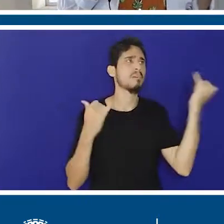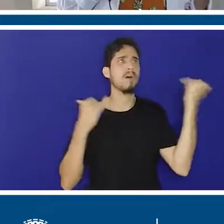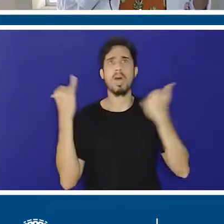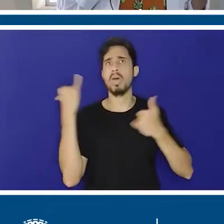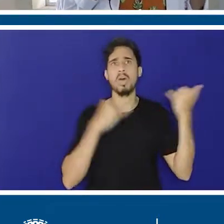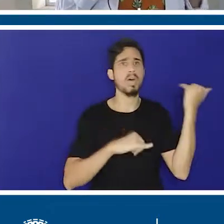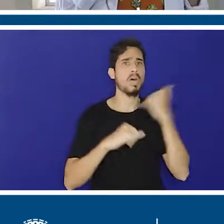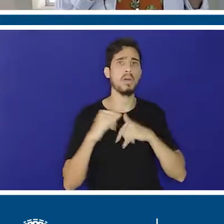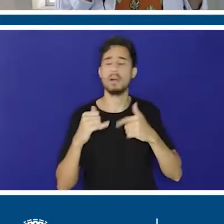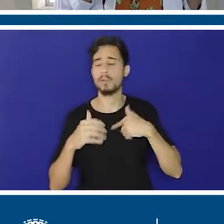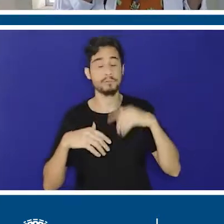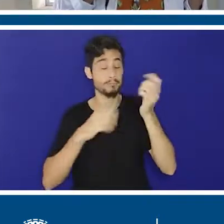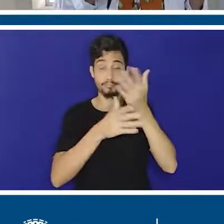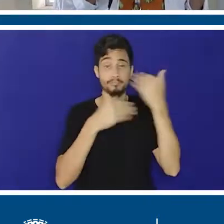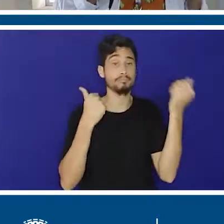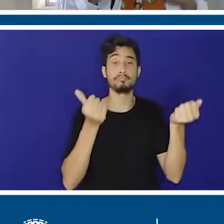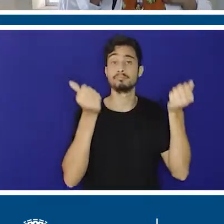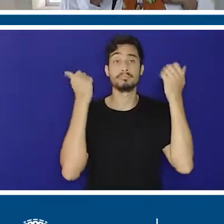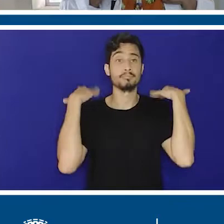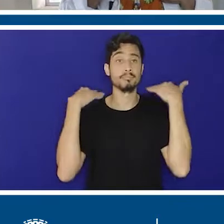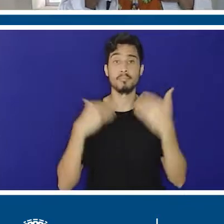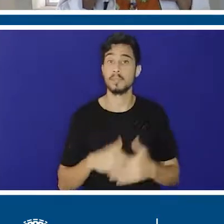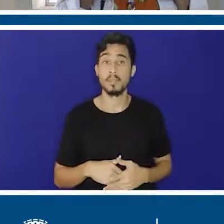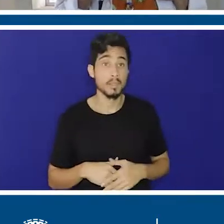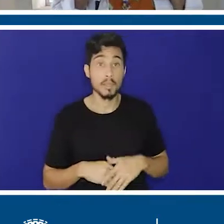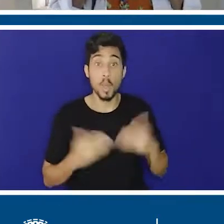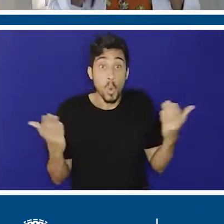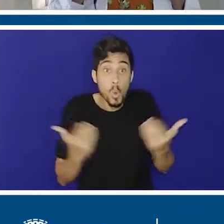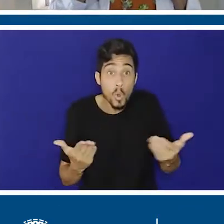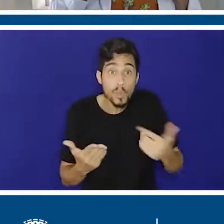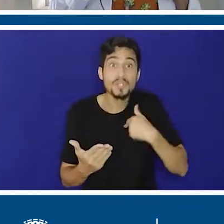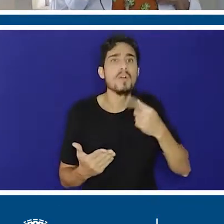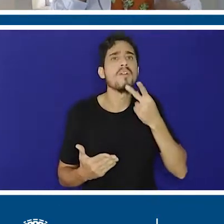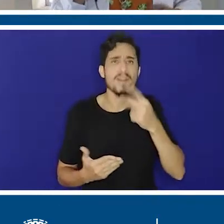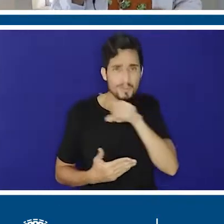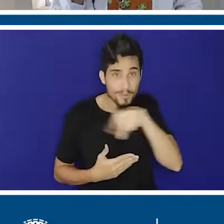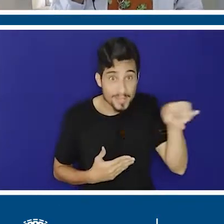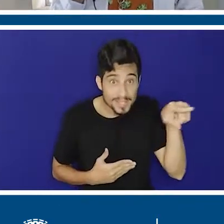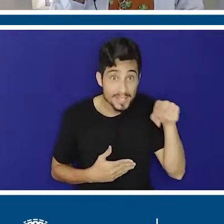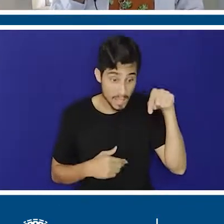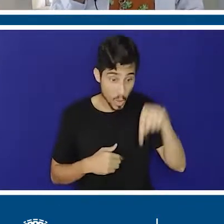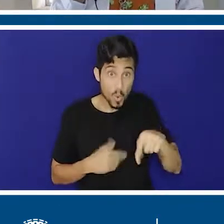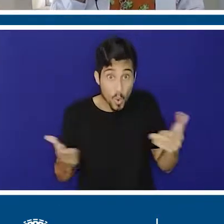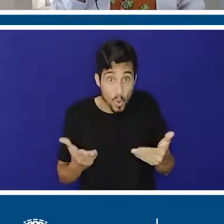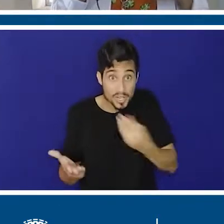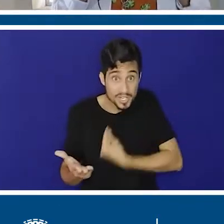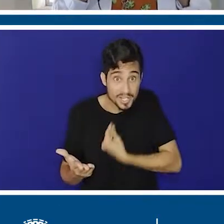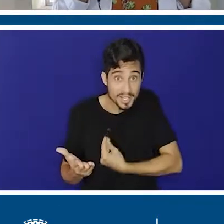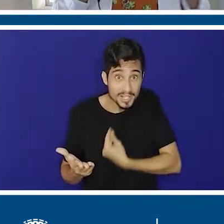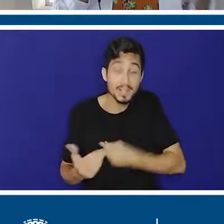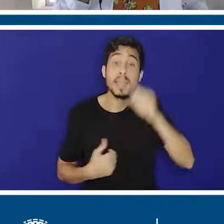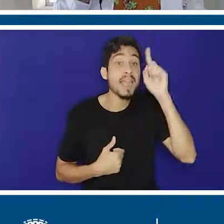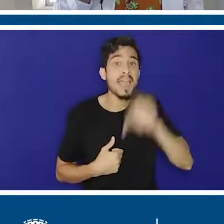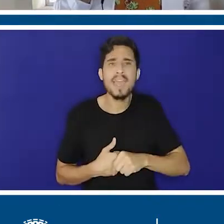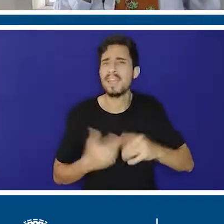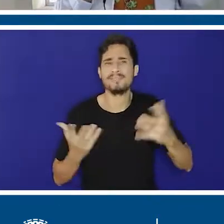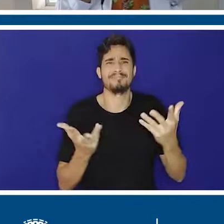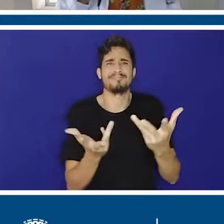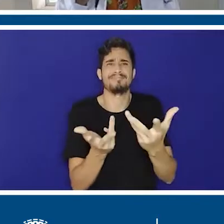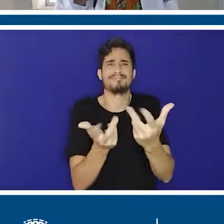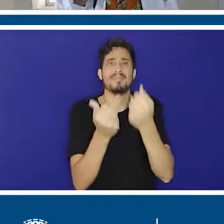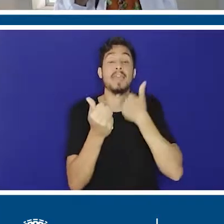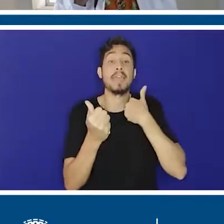falar nisso, então eu falo para vocês, esse chão que está aqui é um sonho. Eu vi